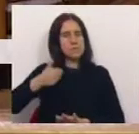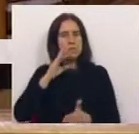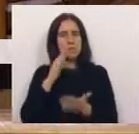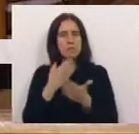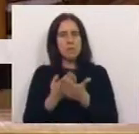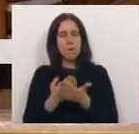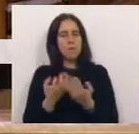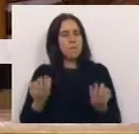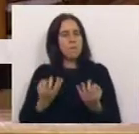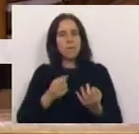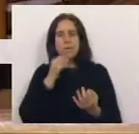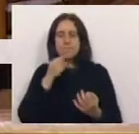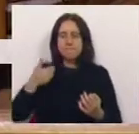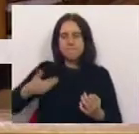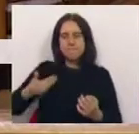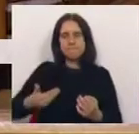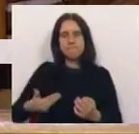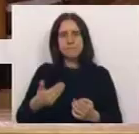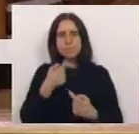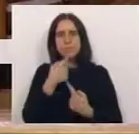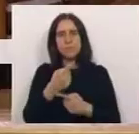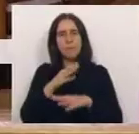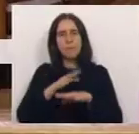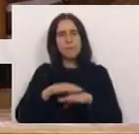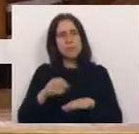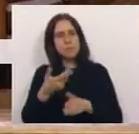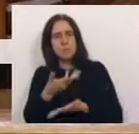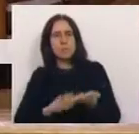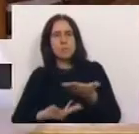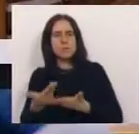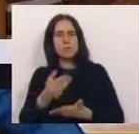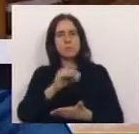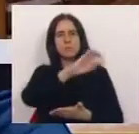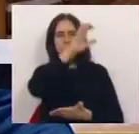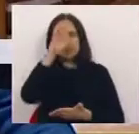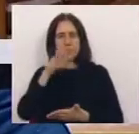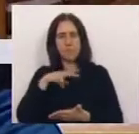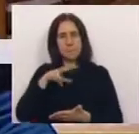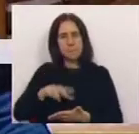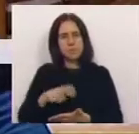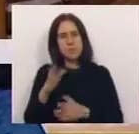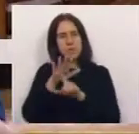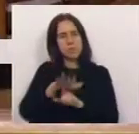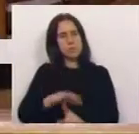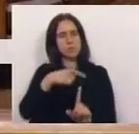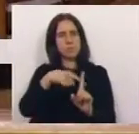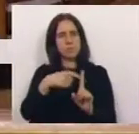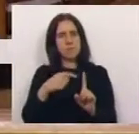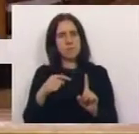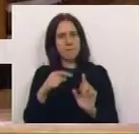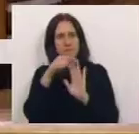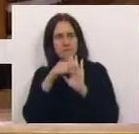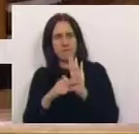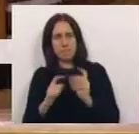fundamental ou foi sempre justificada com a necessidade de compensar as regiões do país com medidas de discriminação positiva, tendo em